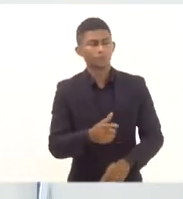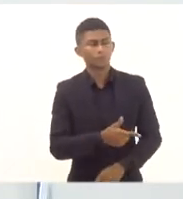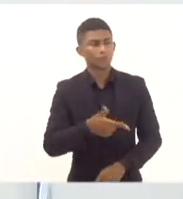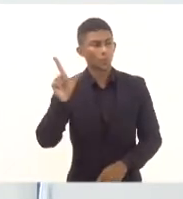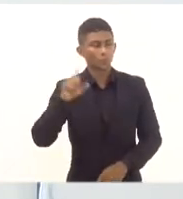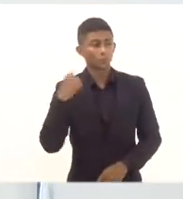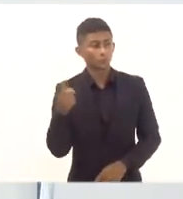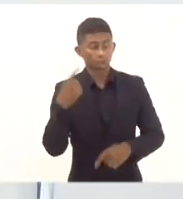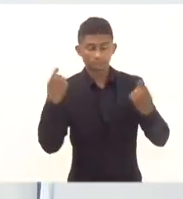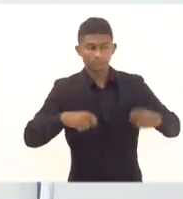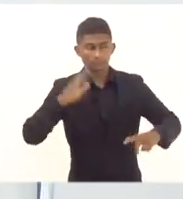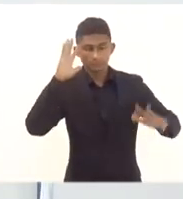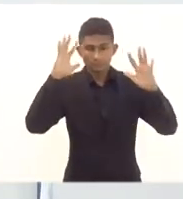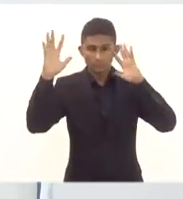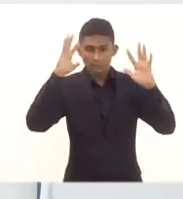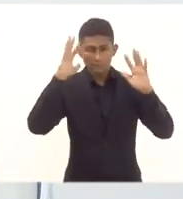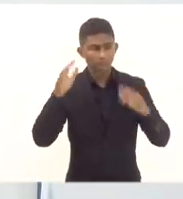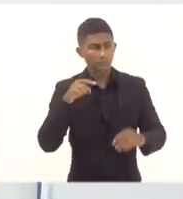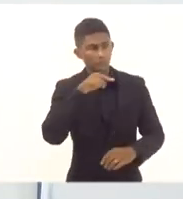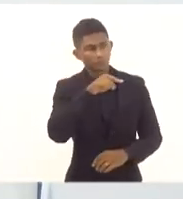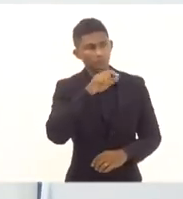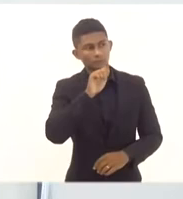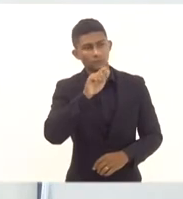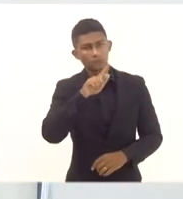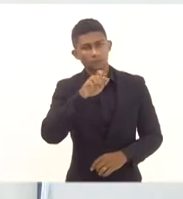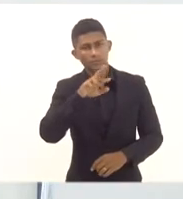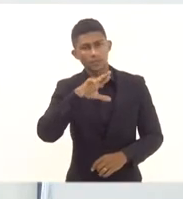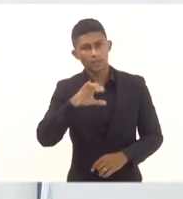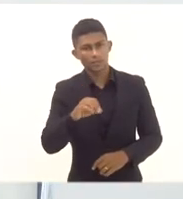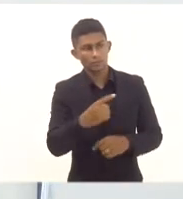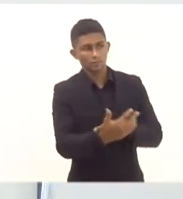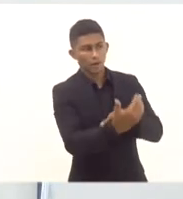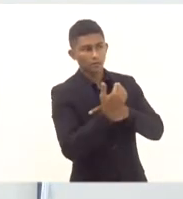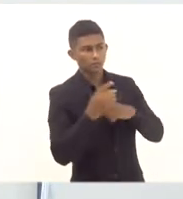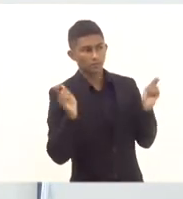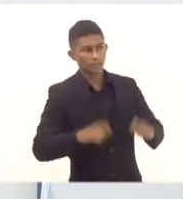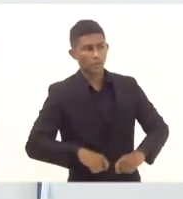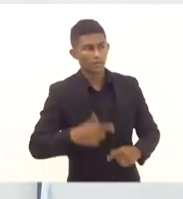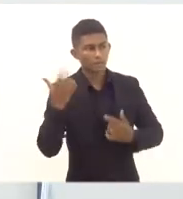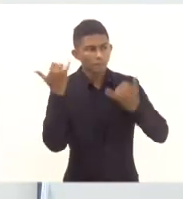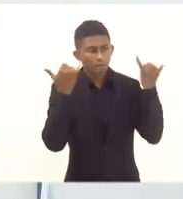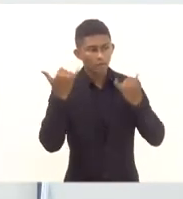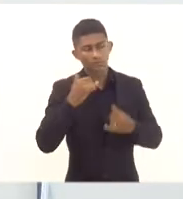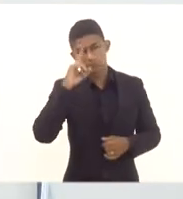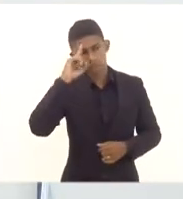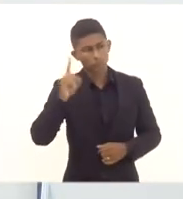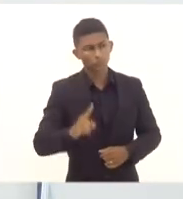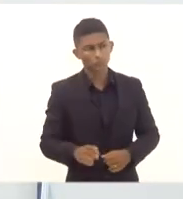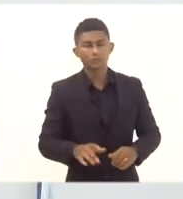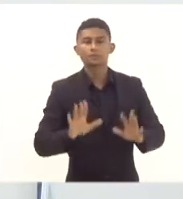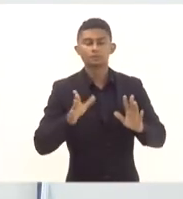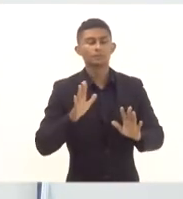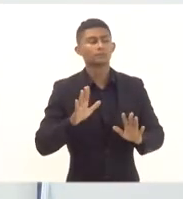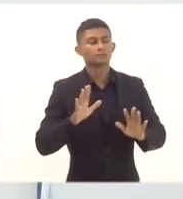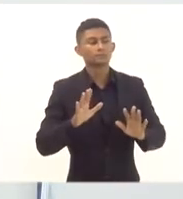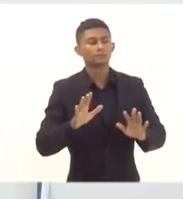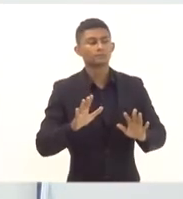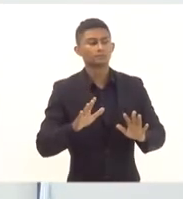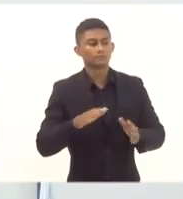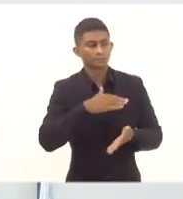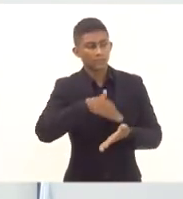ter que pensar não sei se a gente Rio pode nos ajudar com essa informação mas com certeza a